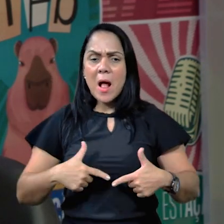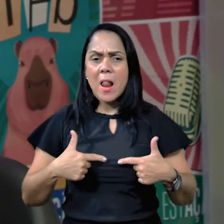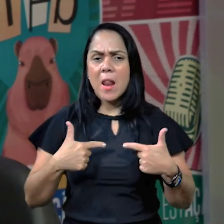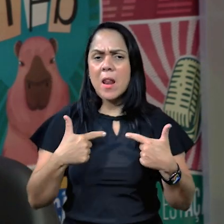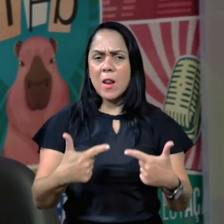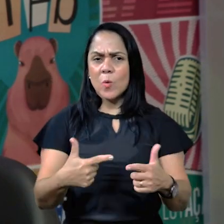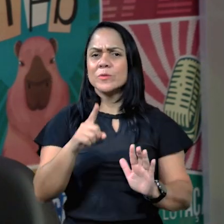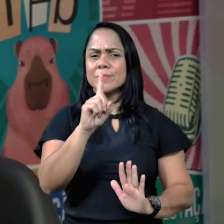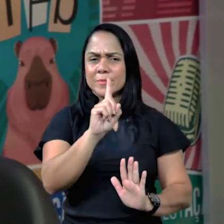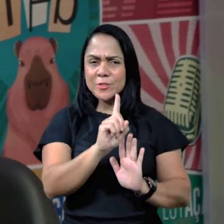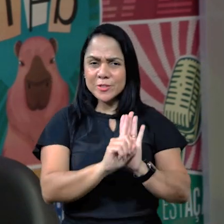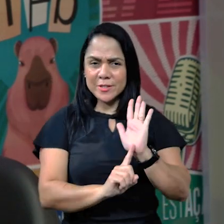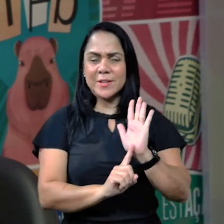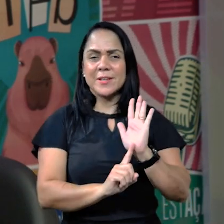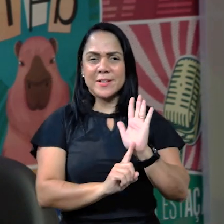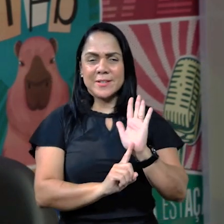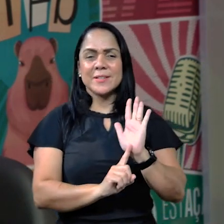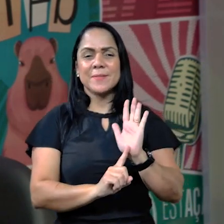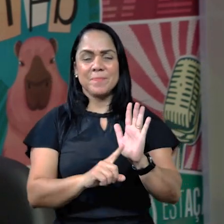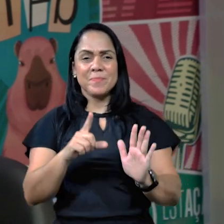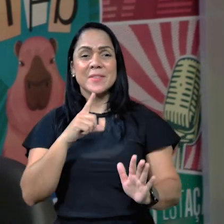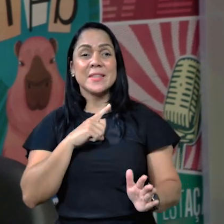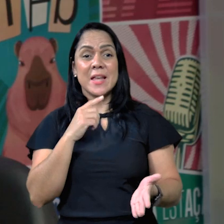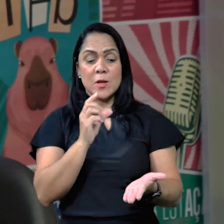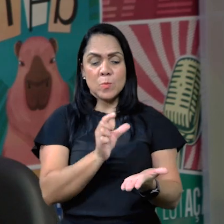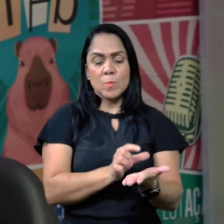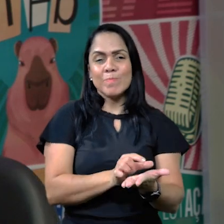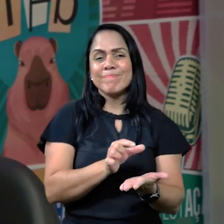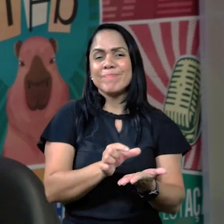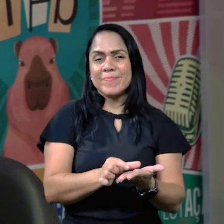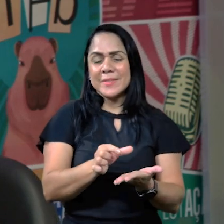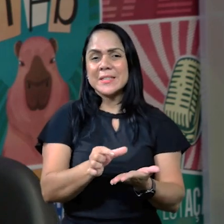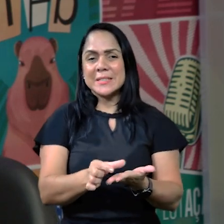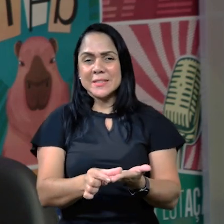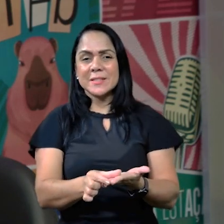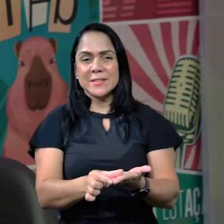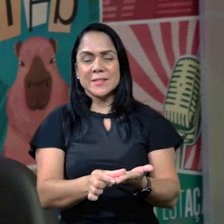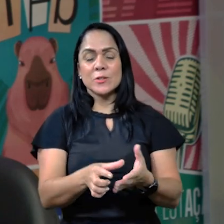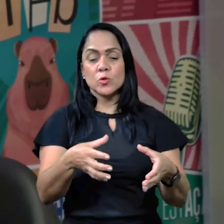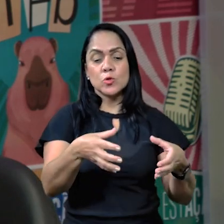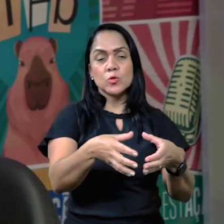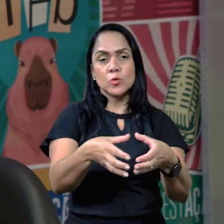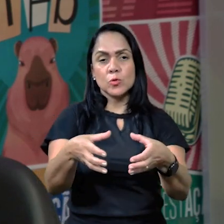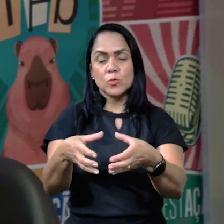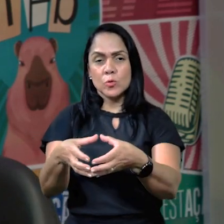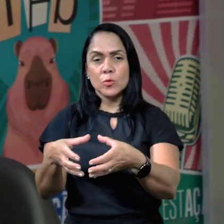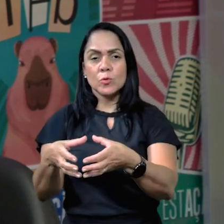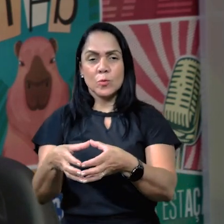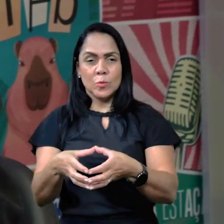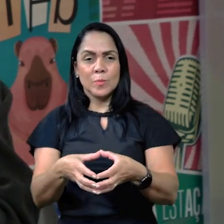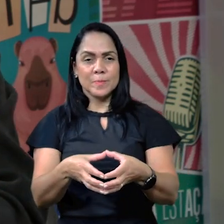né? A gente tem uma fragmentação dos coletivos e que eu acho que é muito